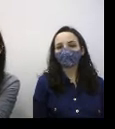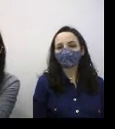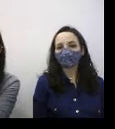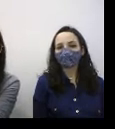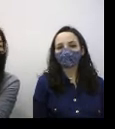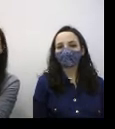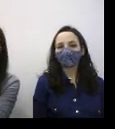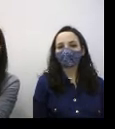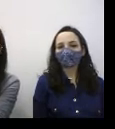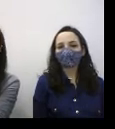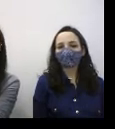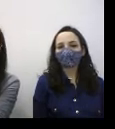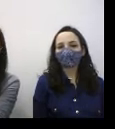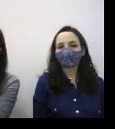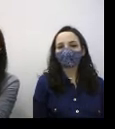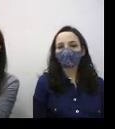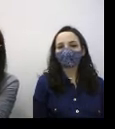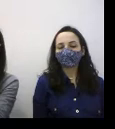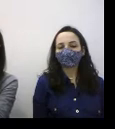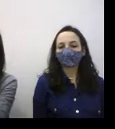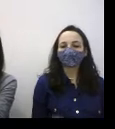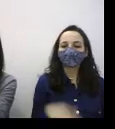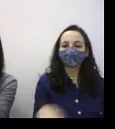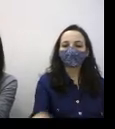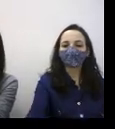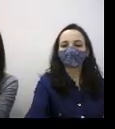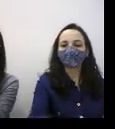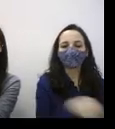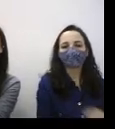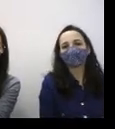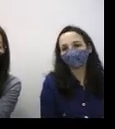momentos bons e de momentos ruins.